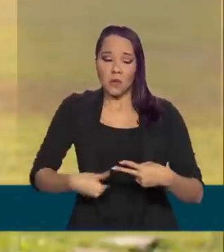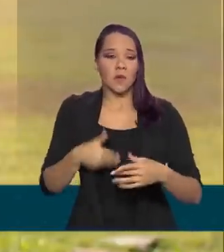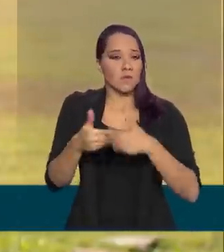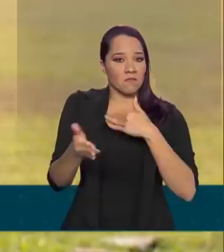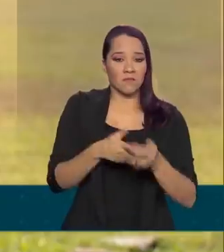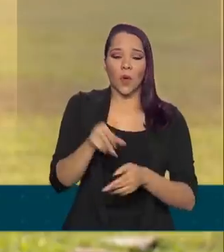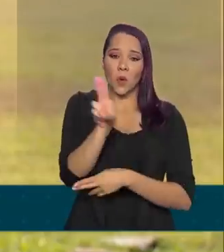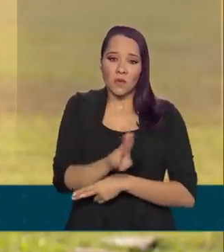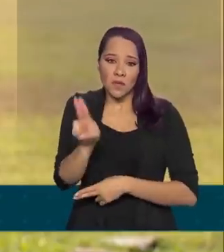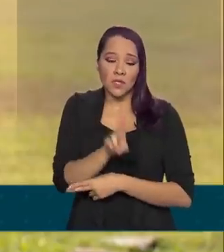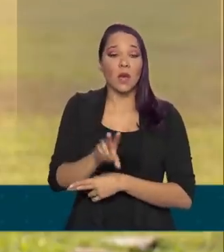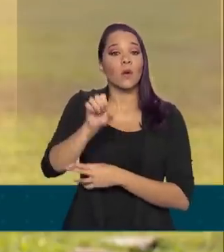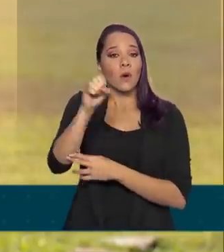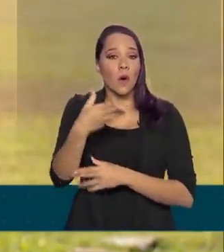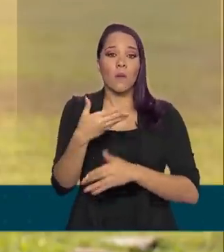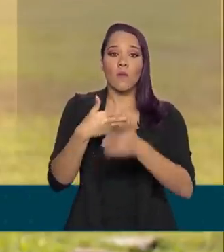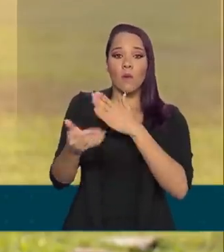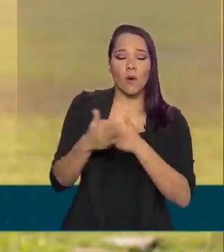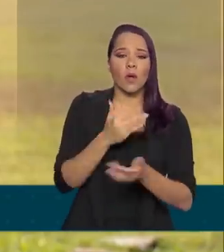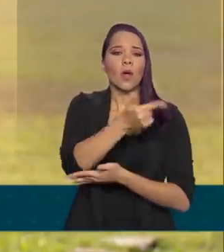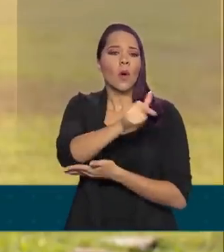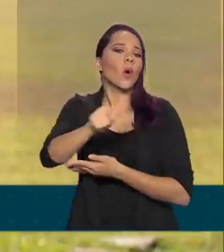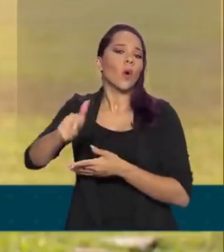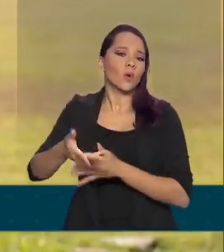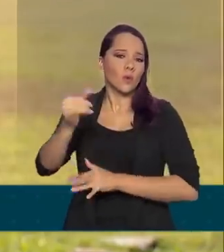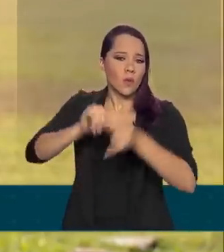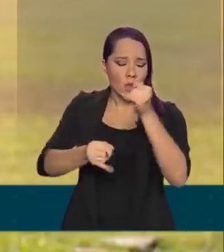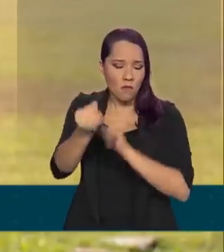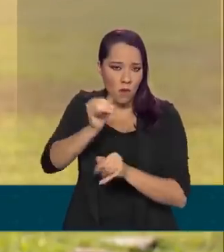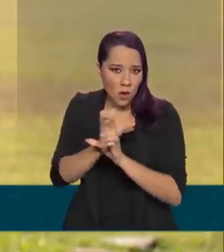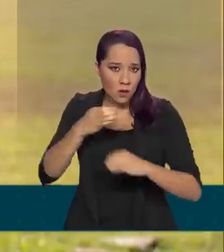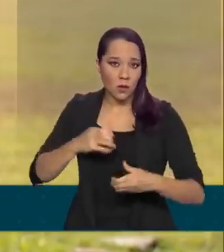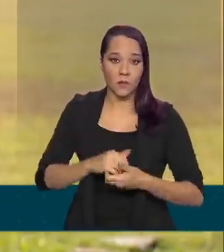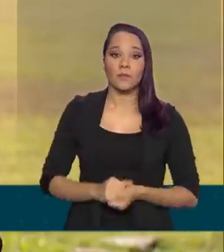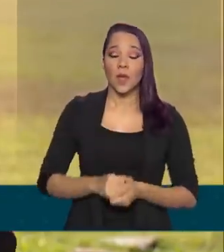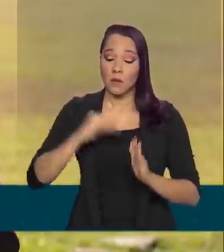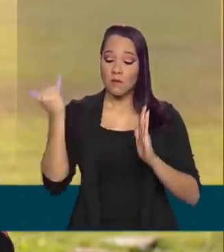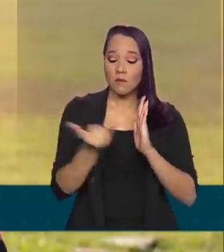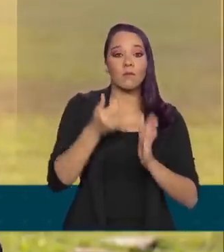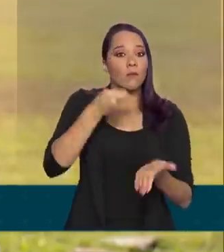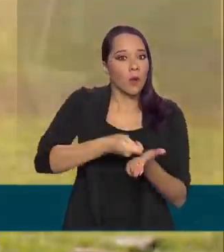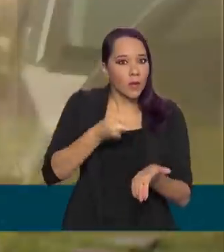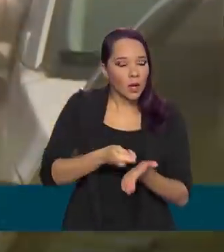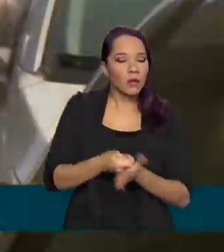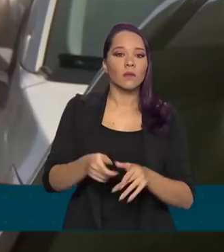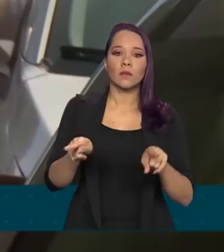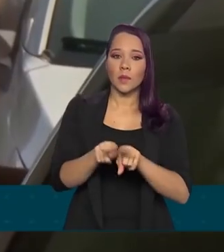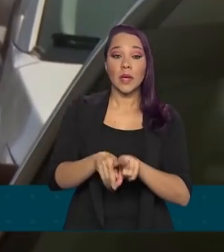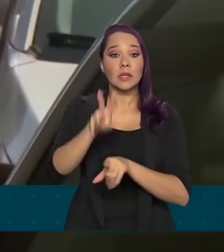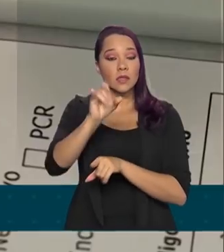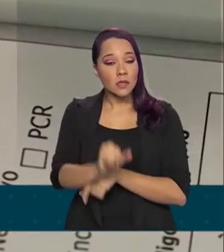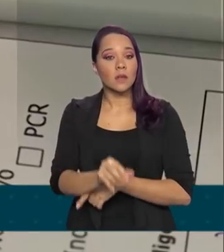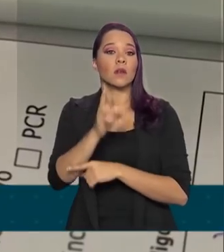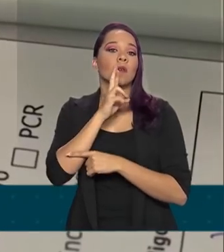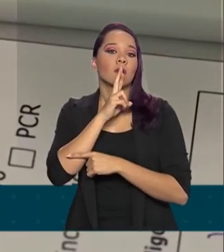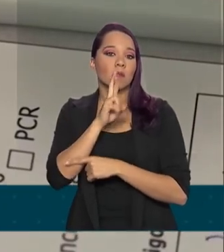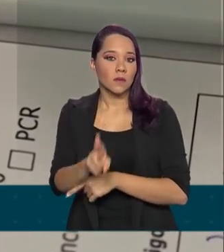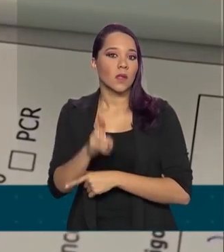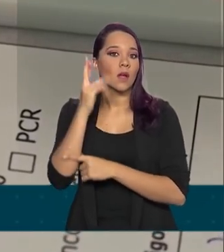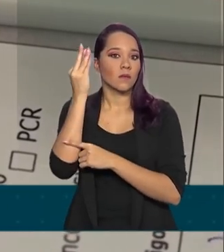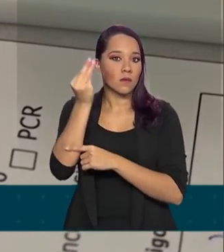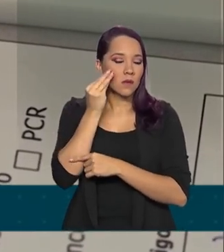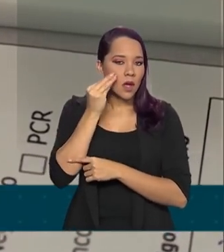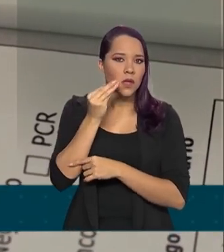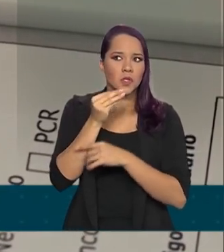universitários ou qualquer outro meio. E a notificação é obrigatória, inclusive, se o resultado do teste